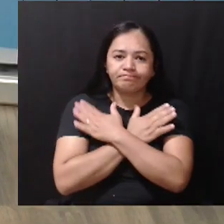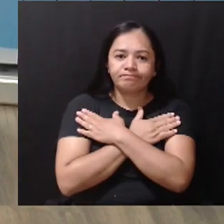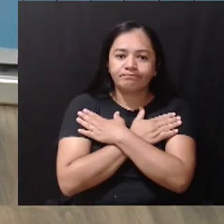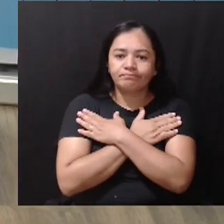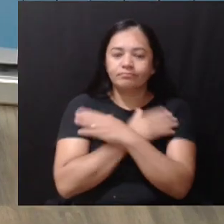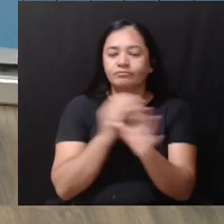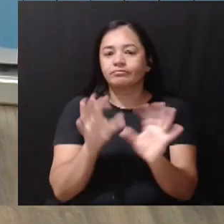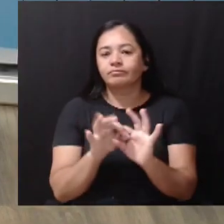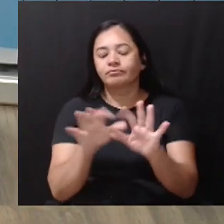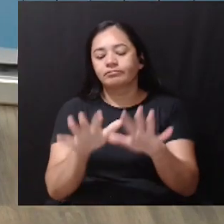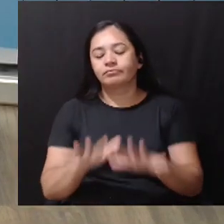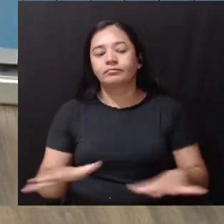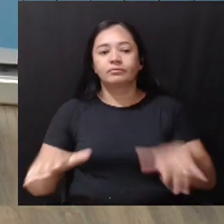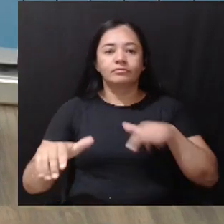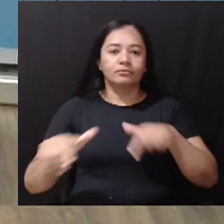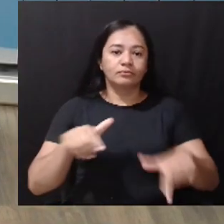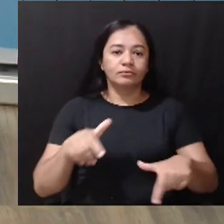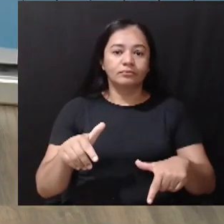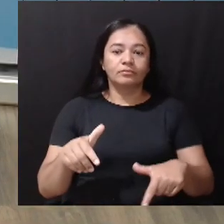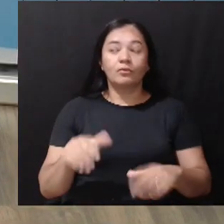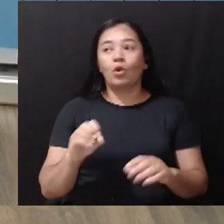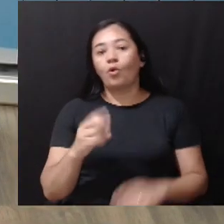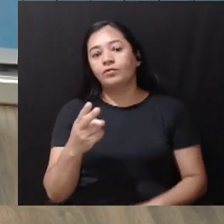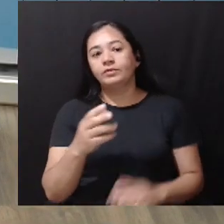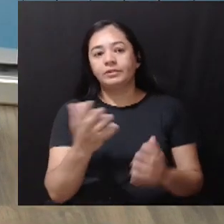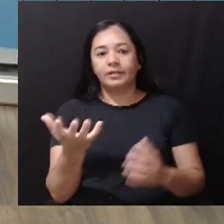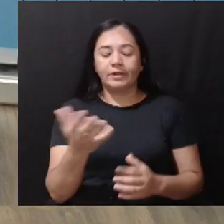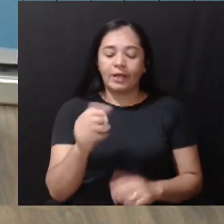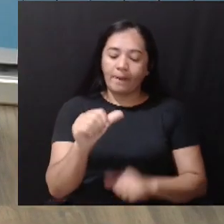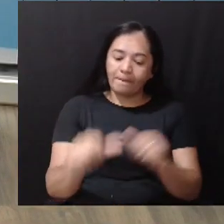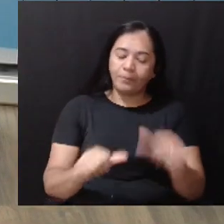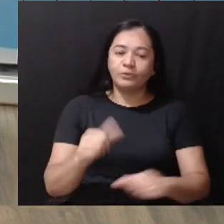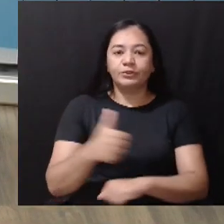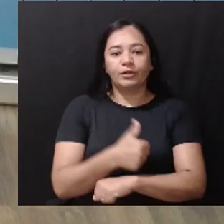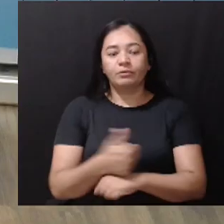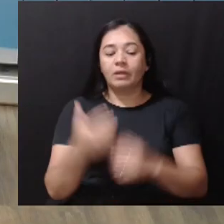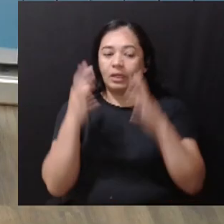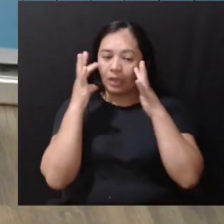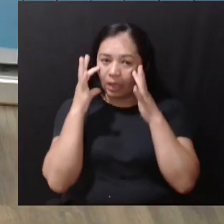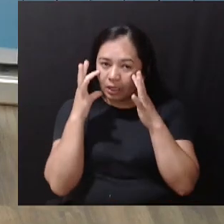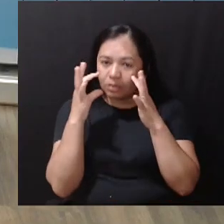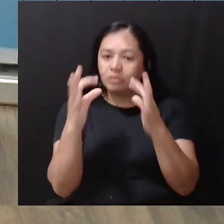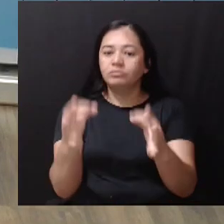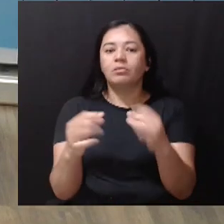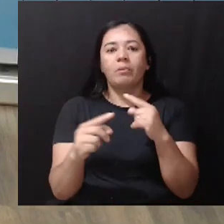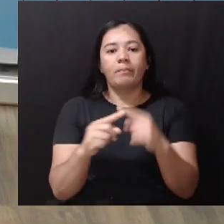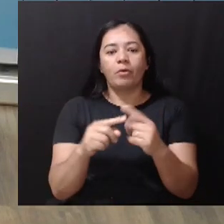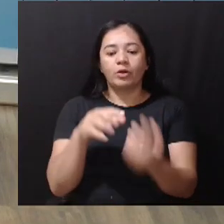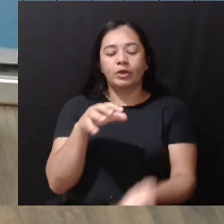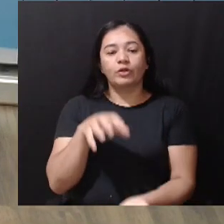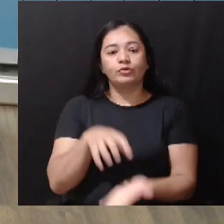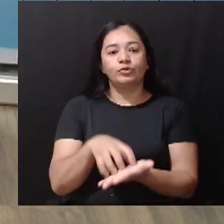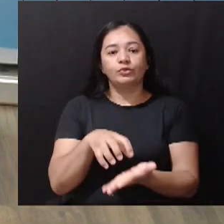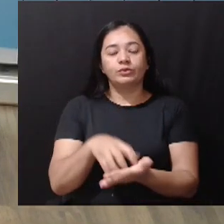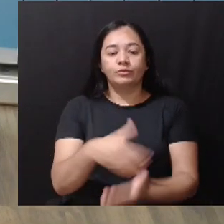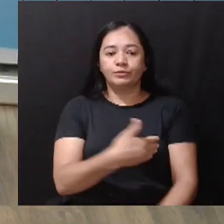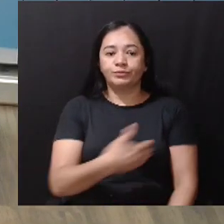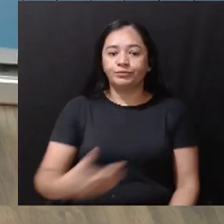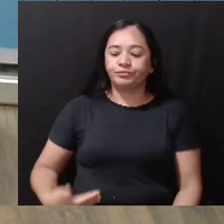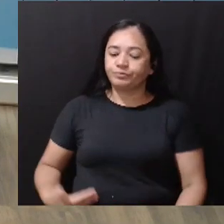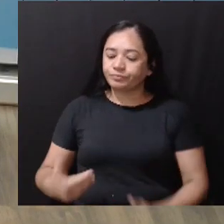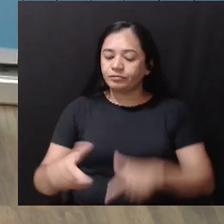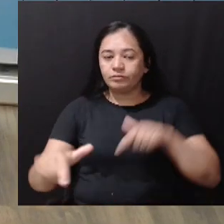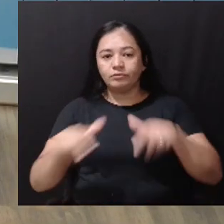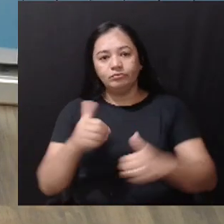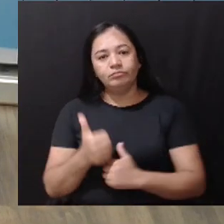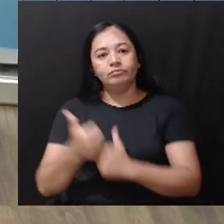mercado de trabalho ou para você que quer mudar de área, preste atenção, porque no Centro Público de Apoio ao Trabalhador de Campinas tem